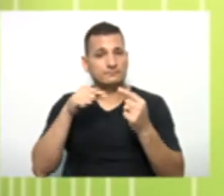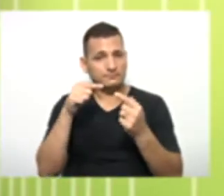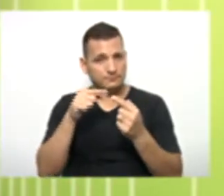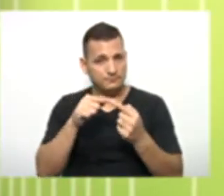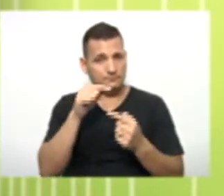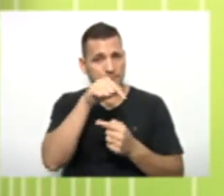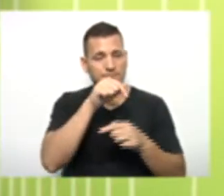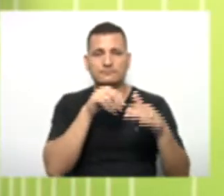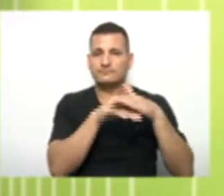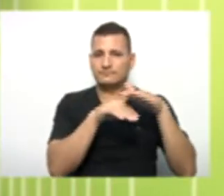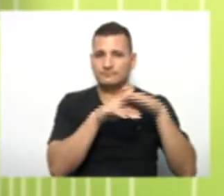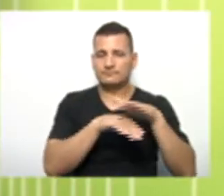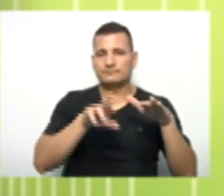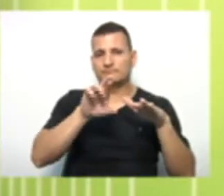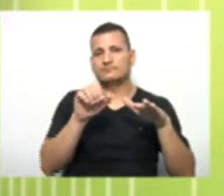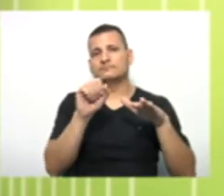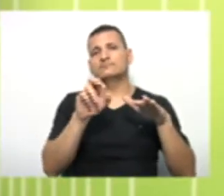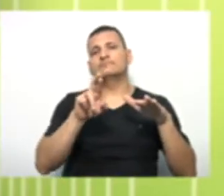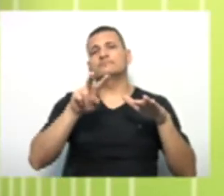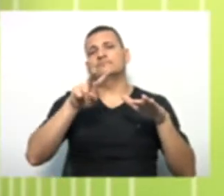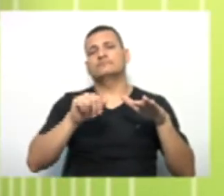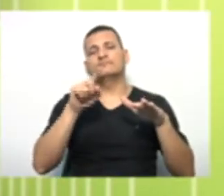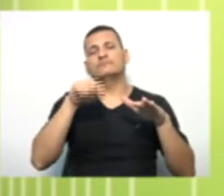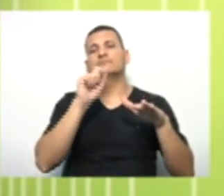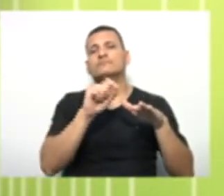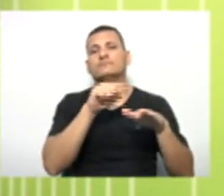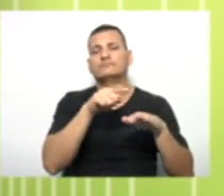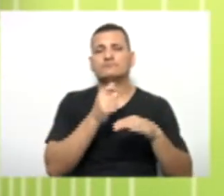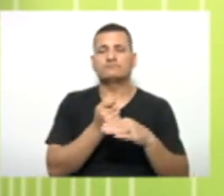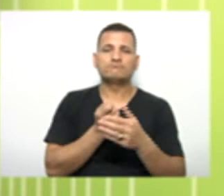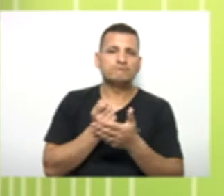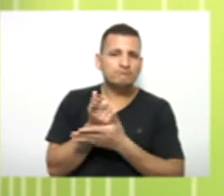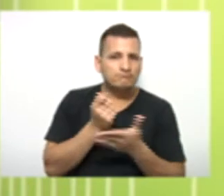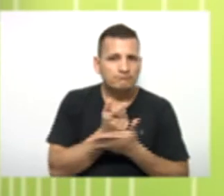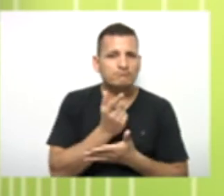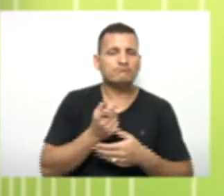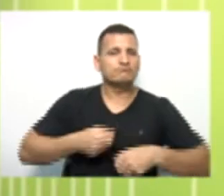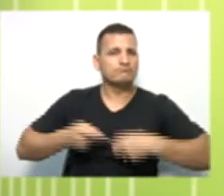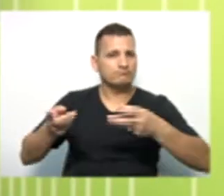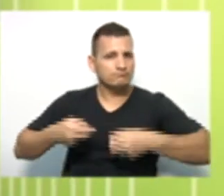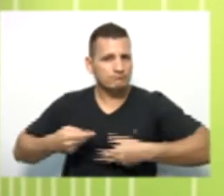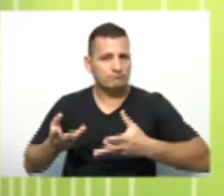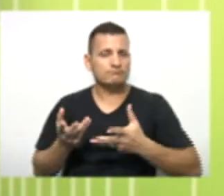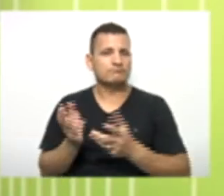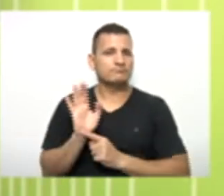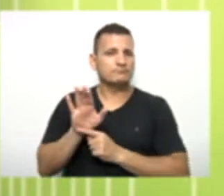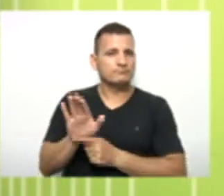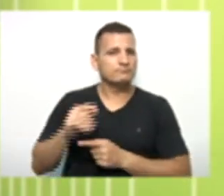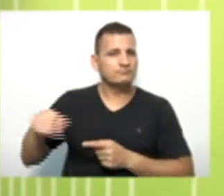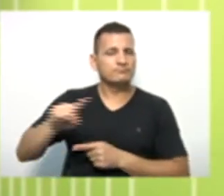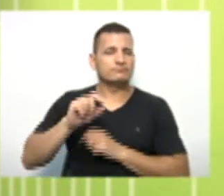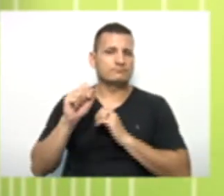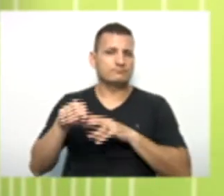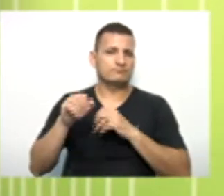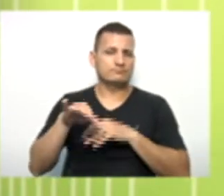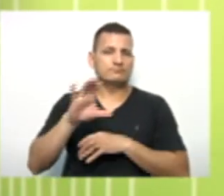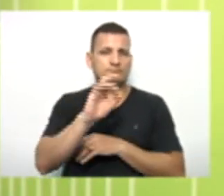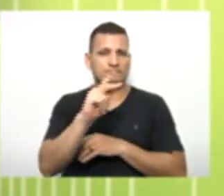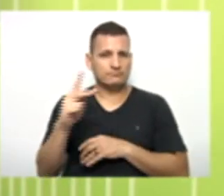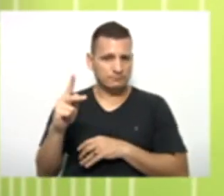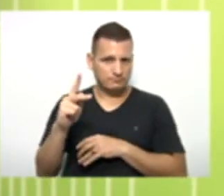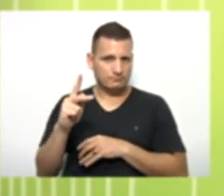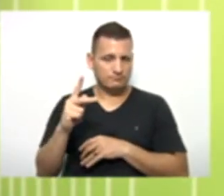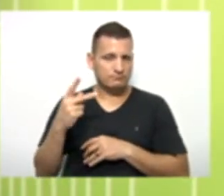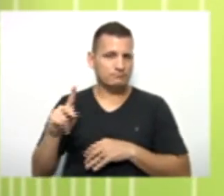dessa reserva é custear essas despesas dos cooperados e também dos